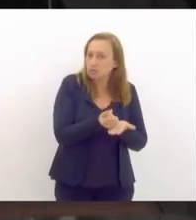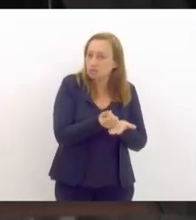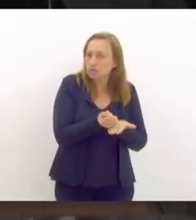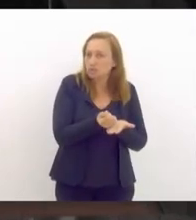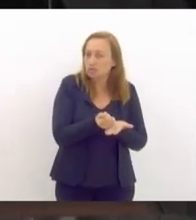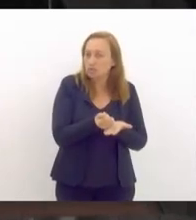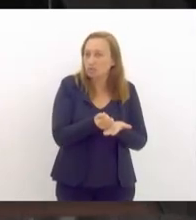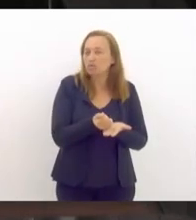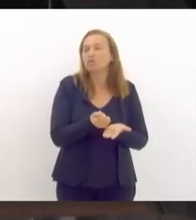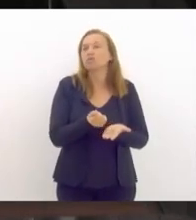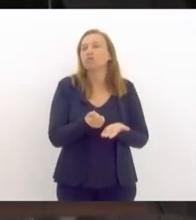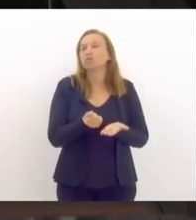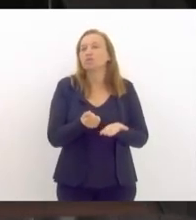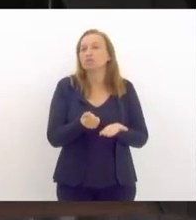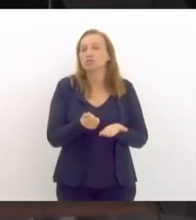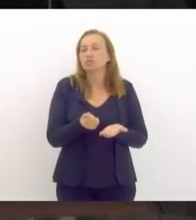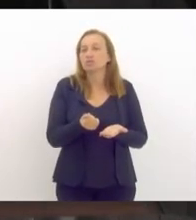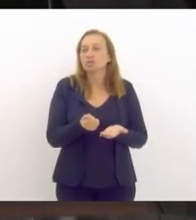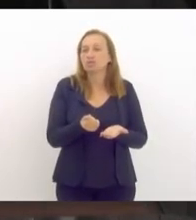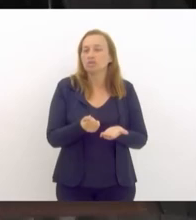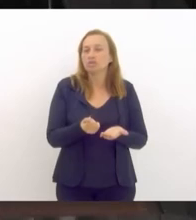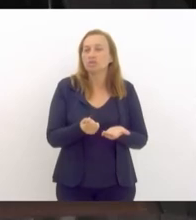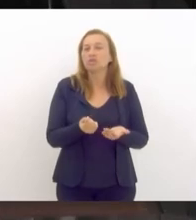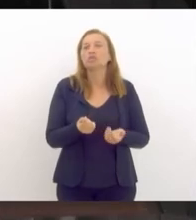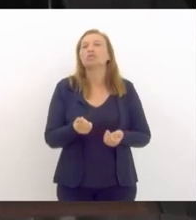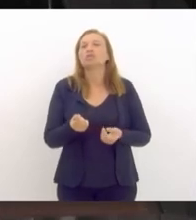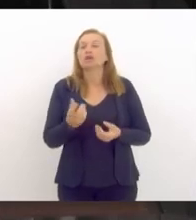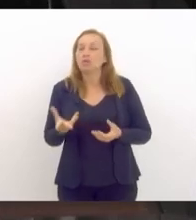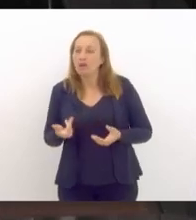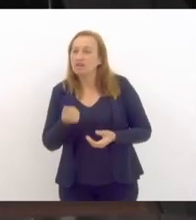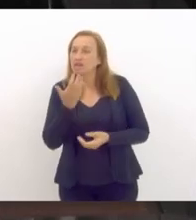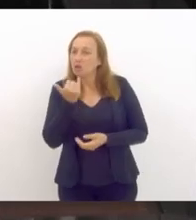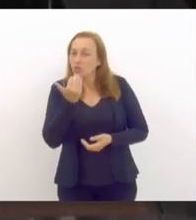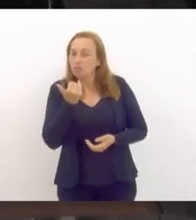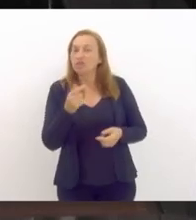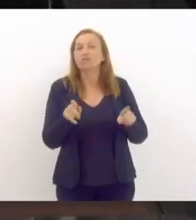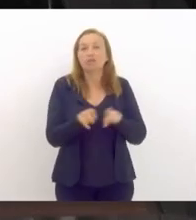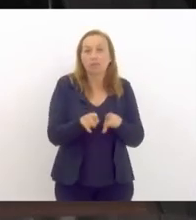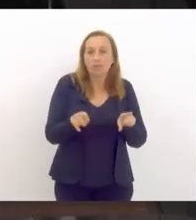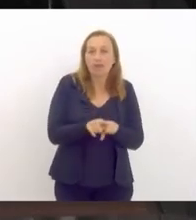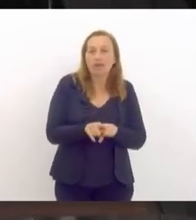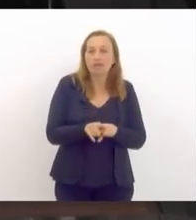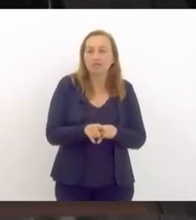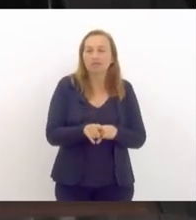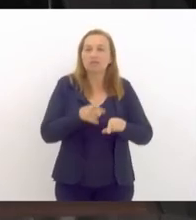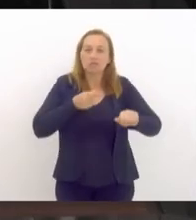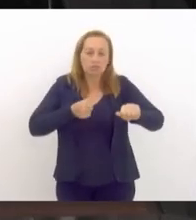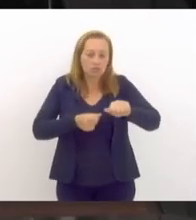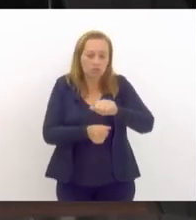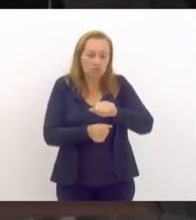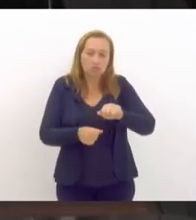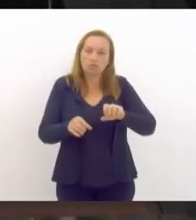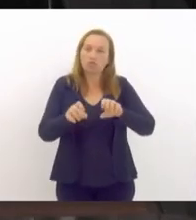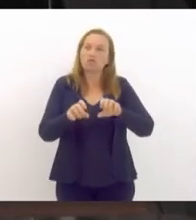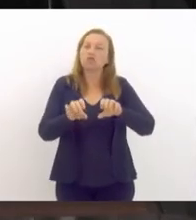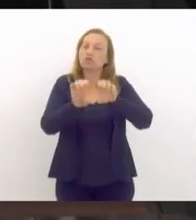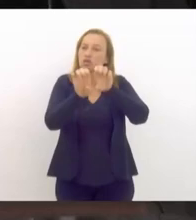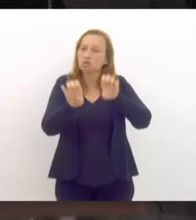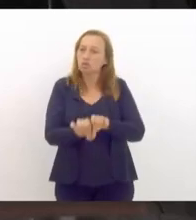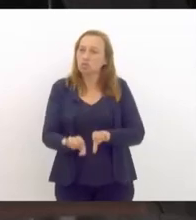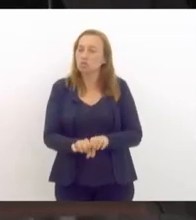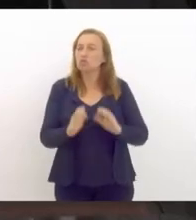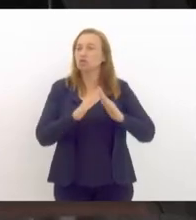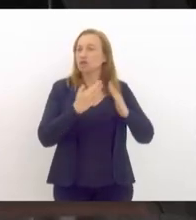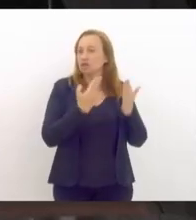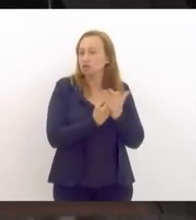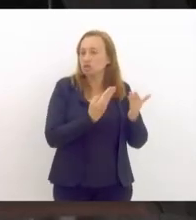do suporte entendendo a merenda Como suporte mas a entender também o investimento estrutura escolar e